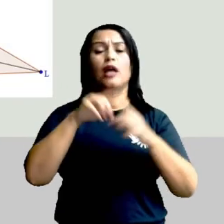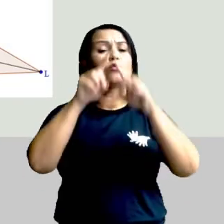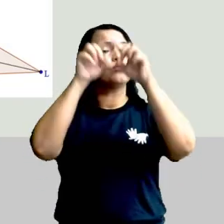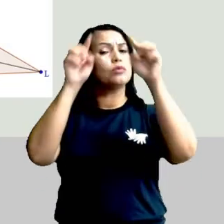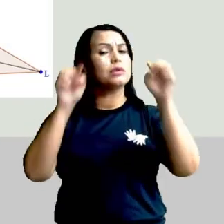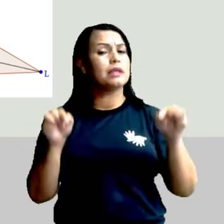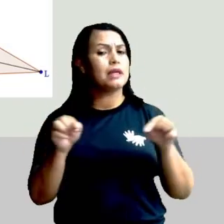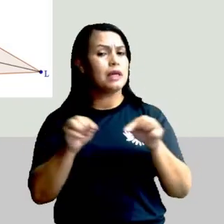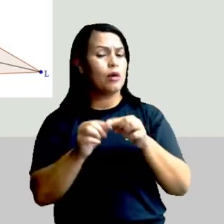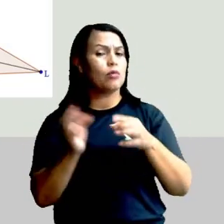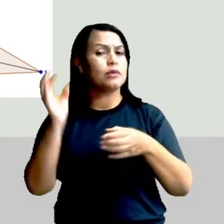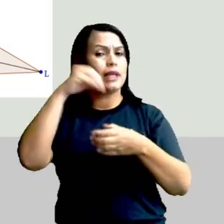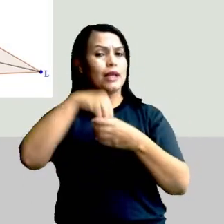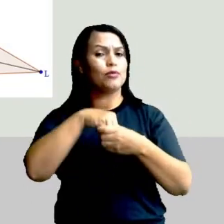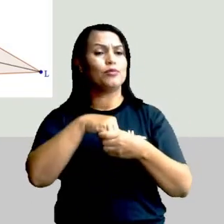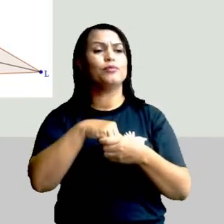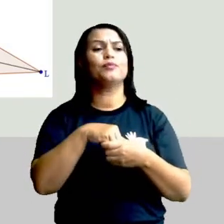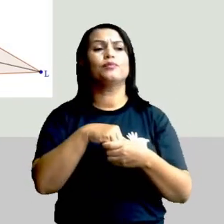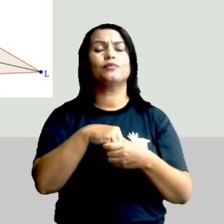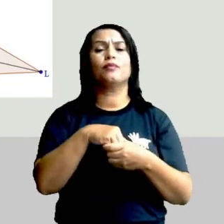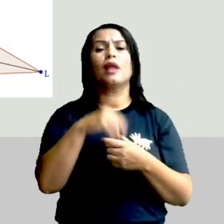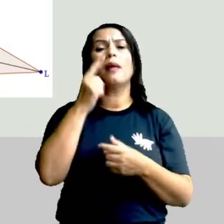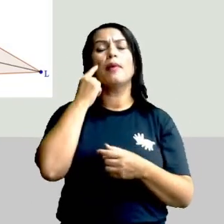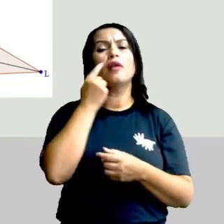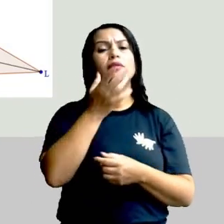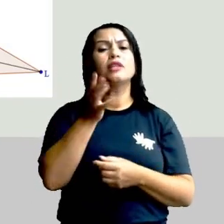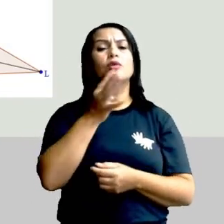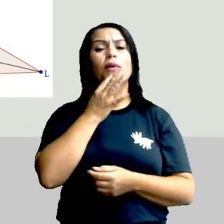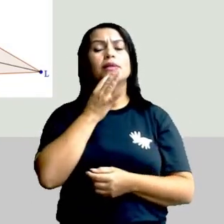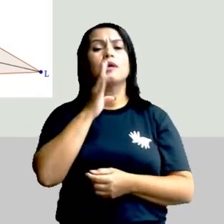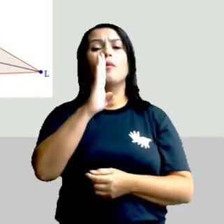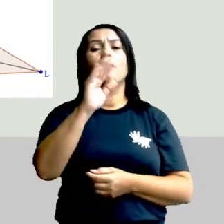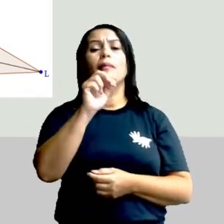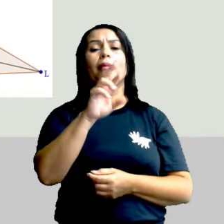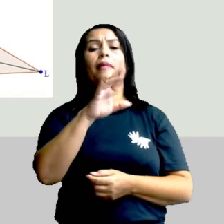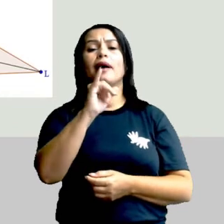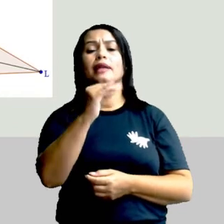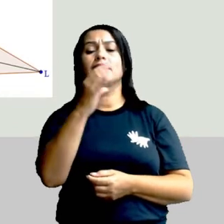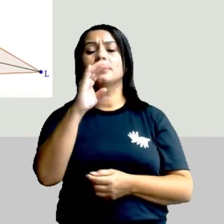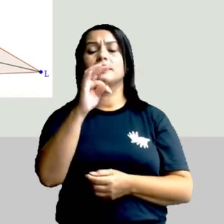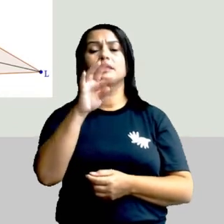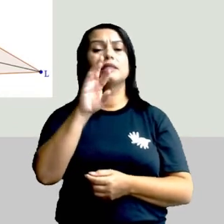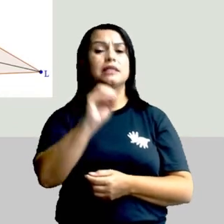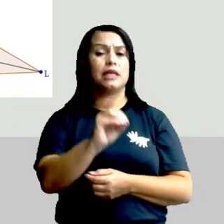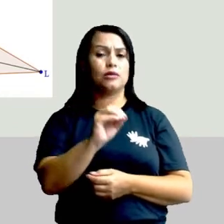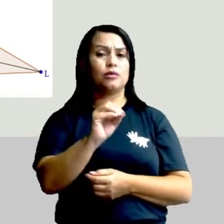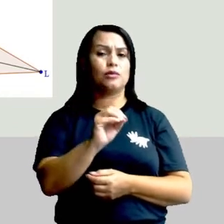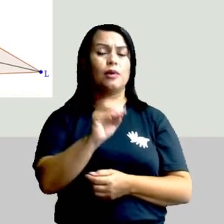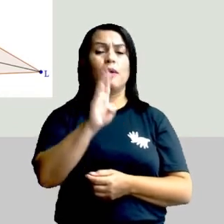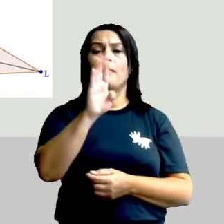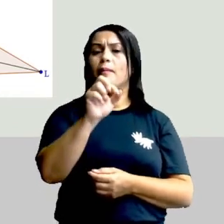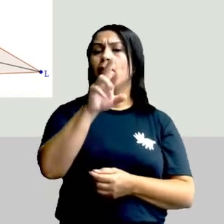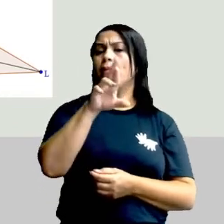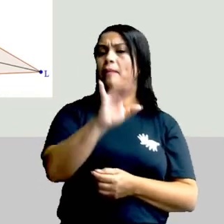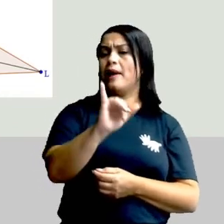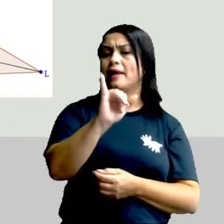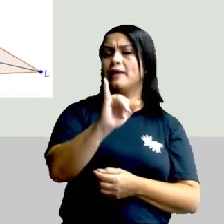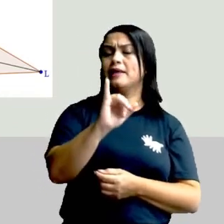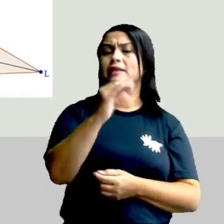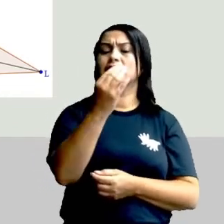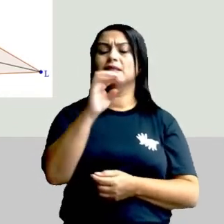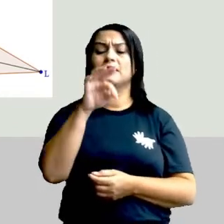vocês entender melhor eu trouxe aqui o Baricentro o nome já diz né Bari centro